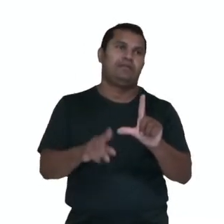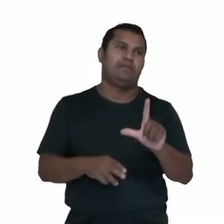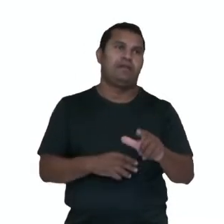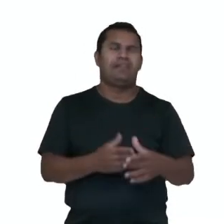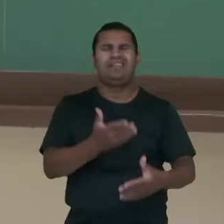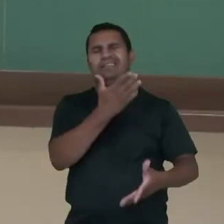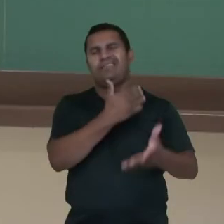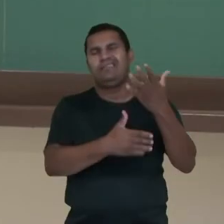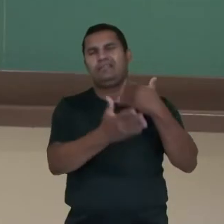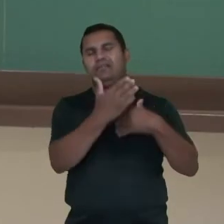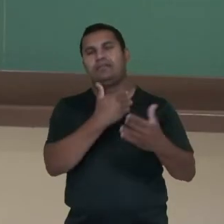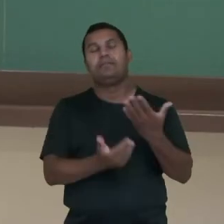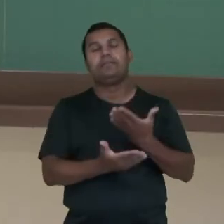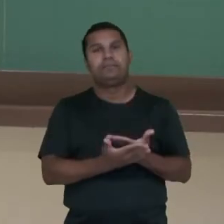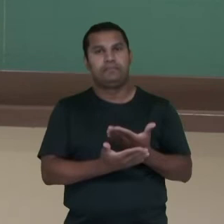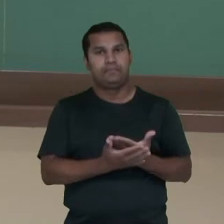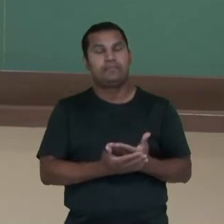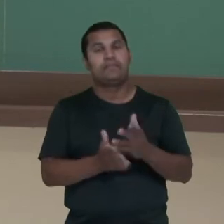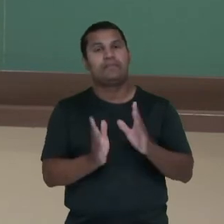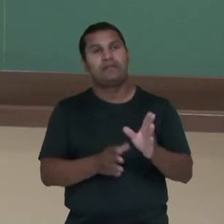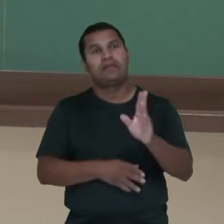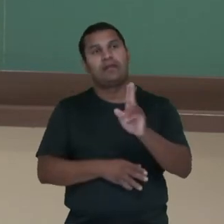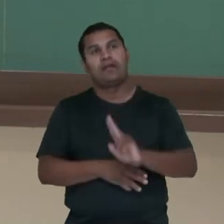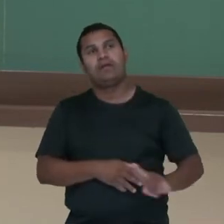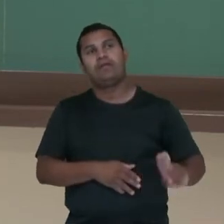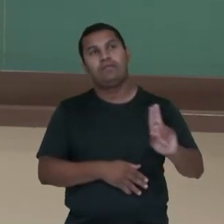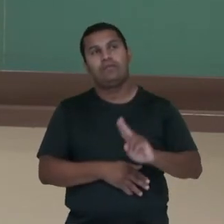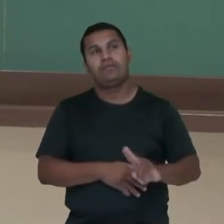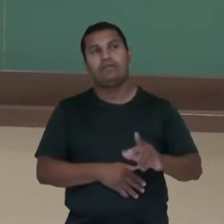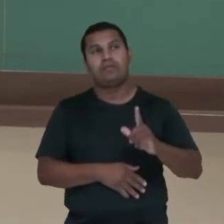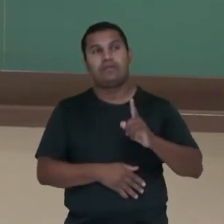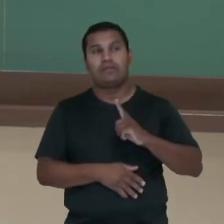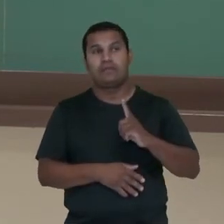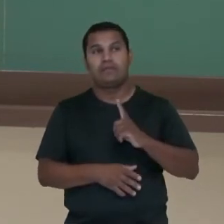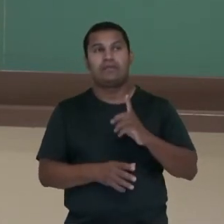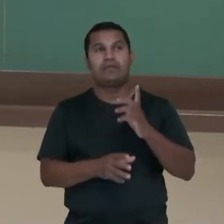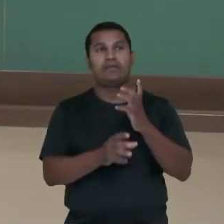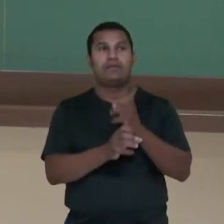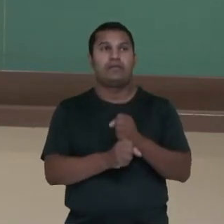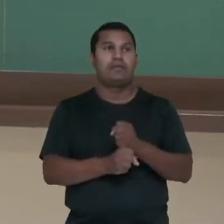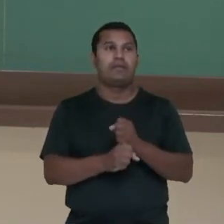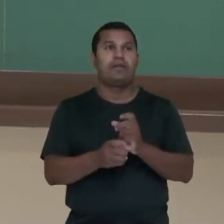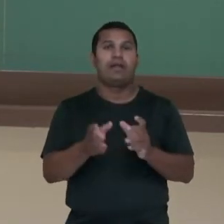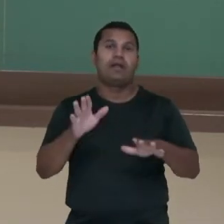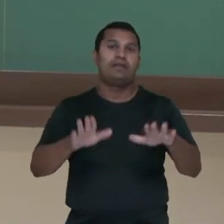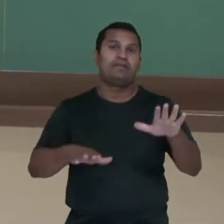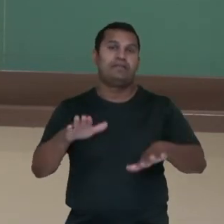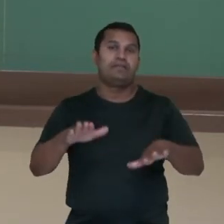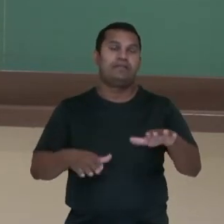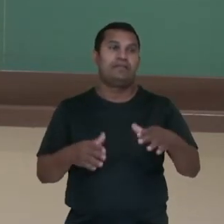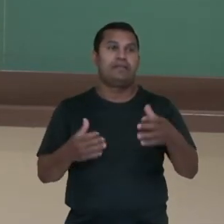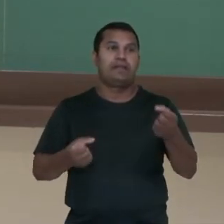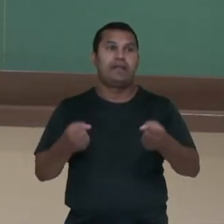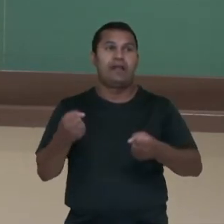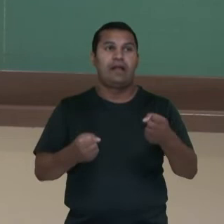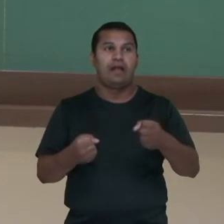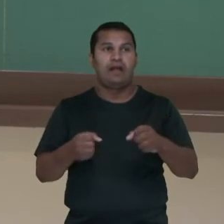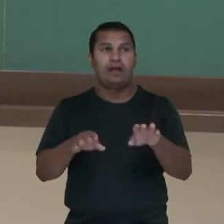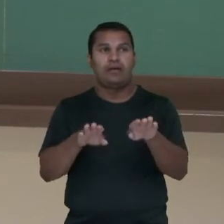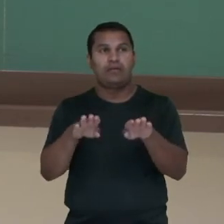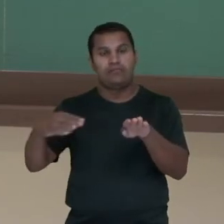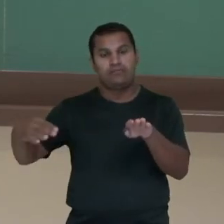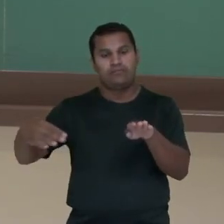tempos antigos, a gente já veio utilizando. Então, aonde que nós vamos utilizar? Em estacionamento com inclinação de 45